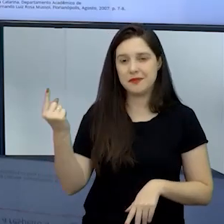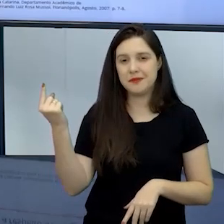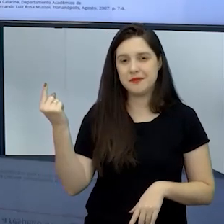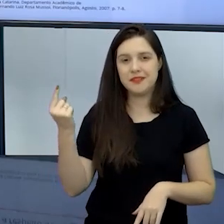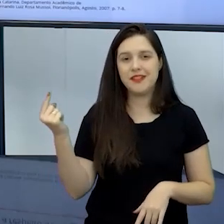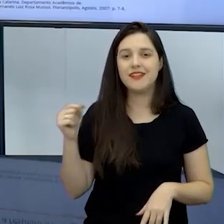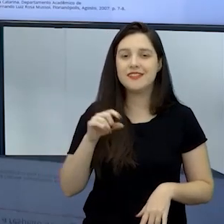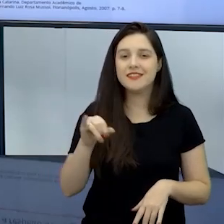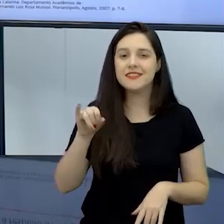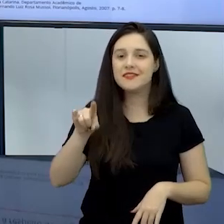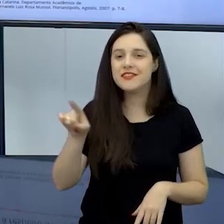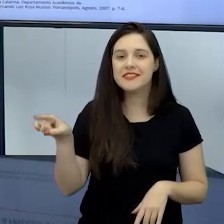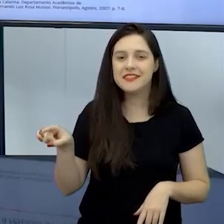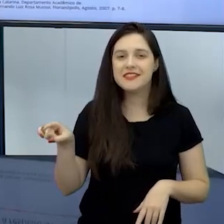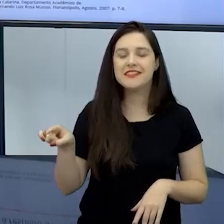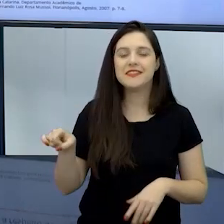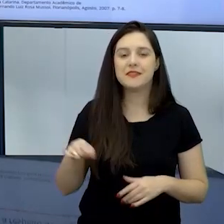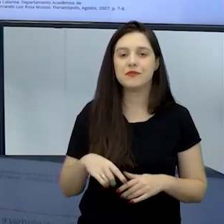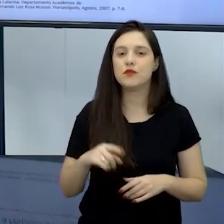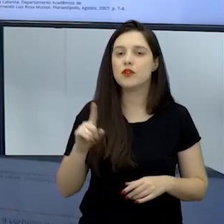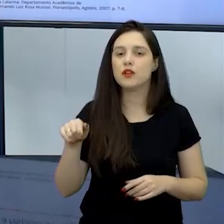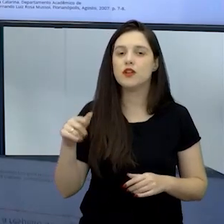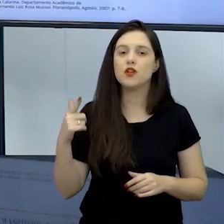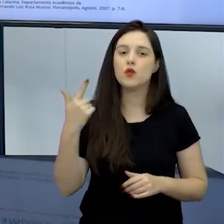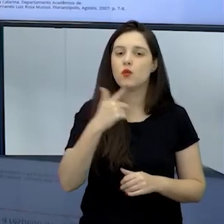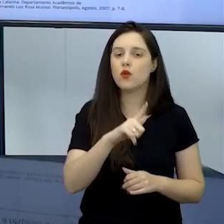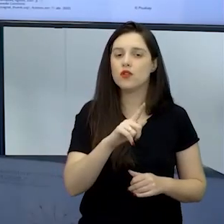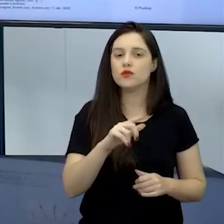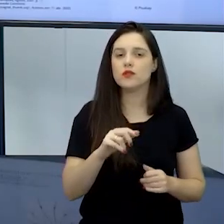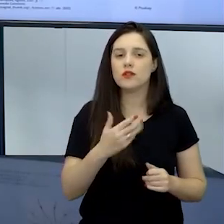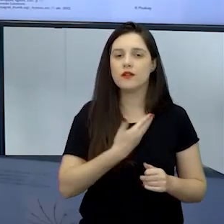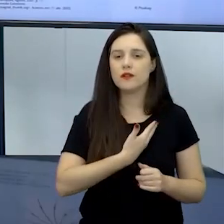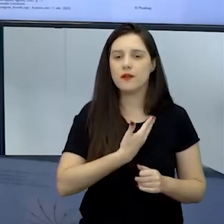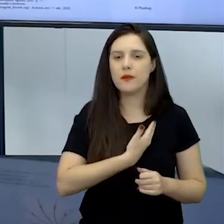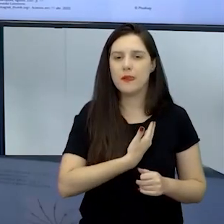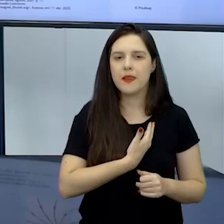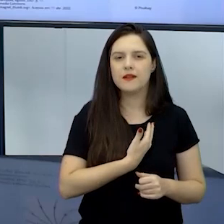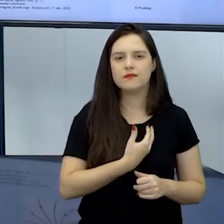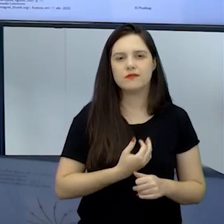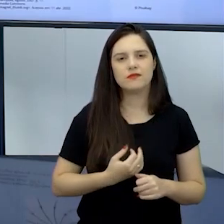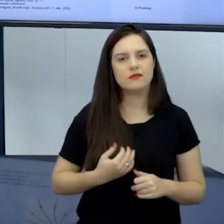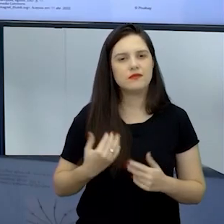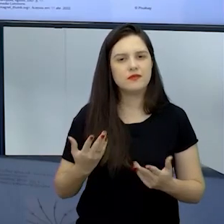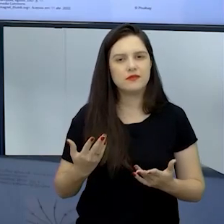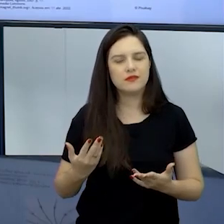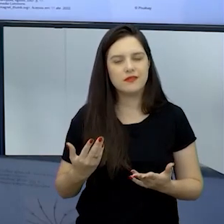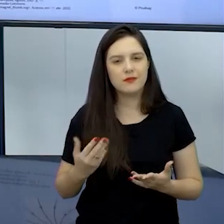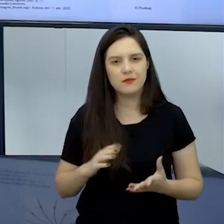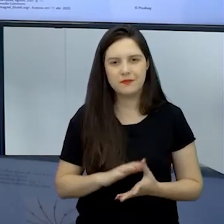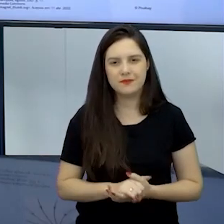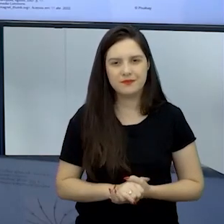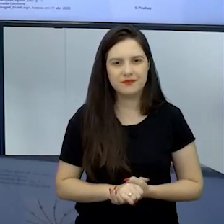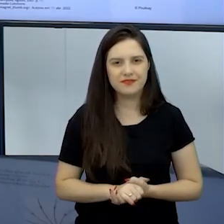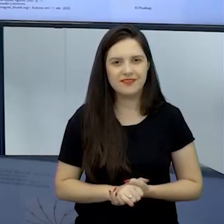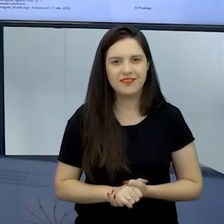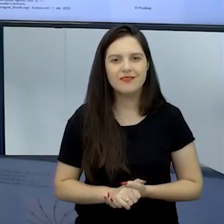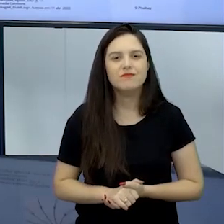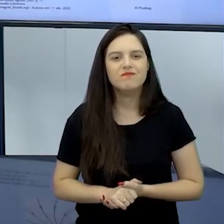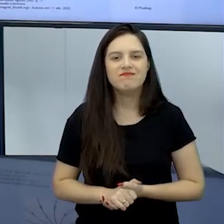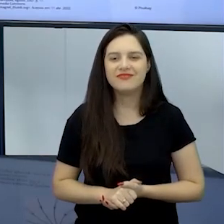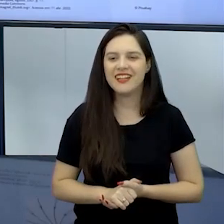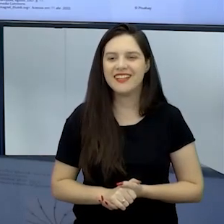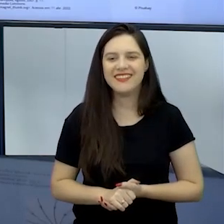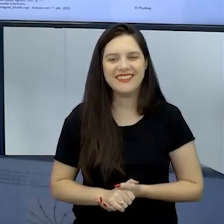entre você e o escamoso? Tá fraco agora. Tá fraquinho. Fraco. Mas foi mais forte,